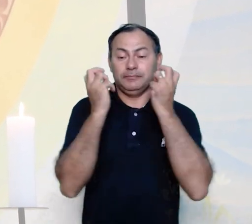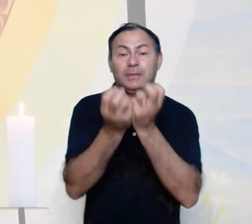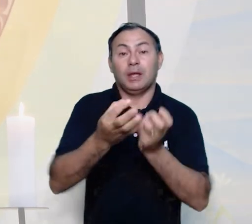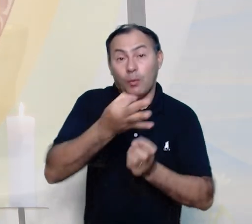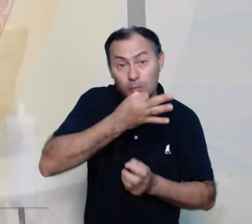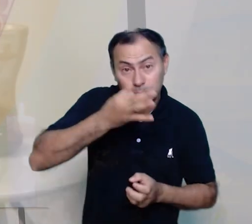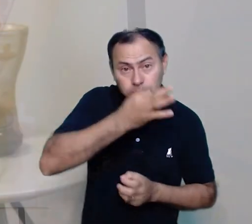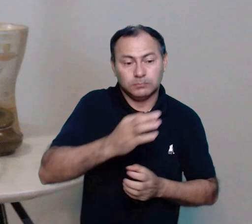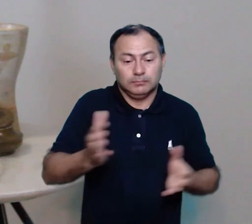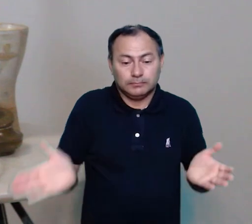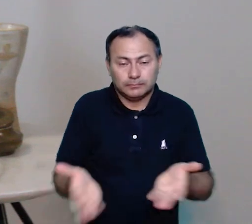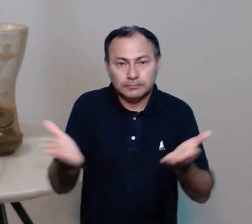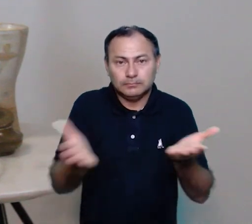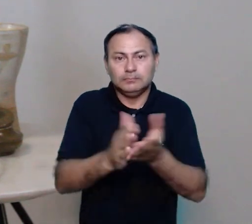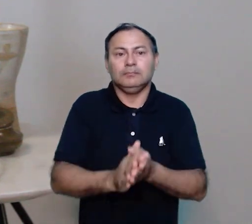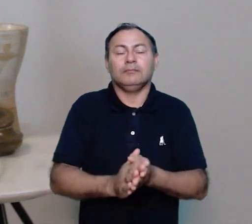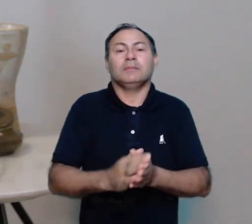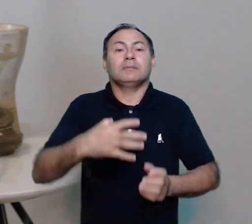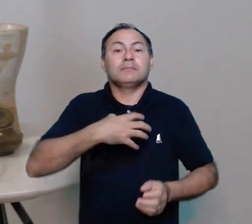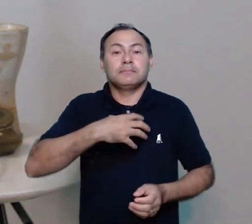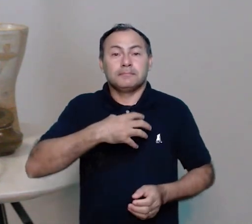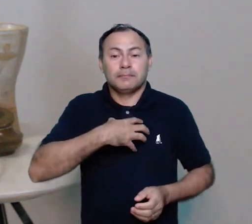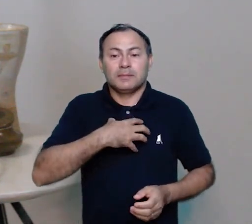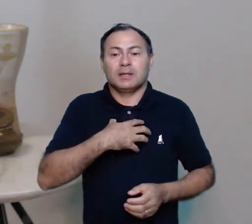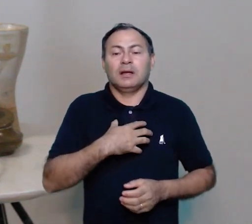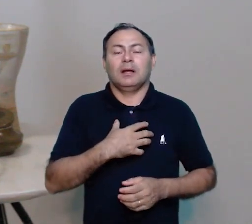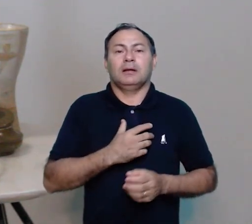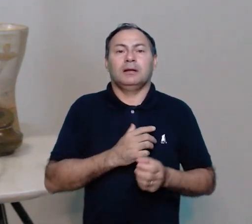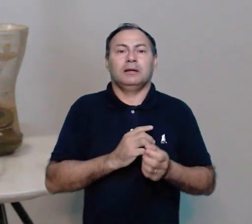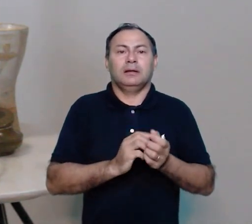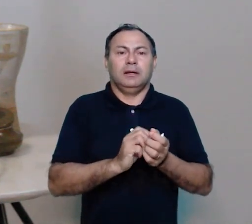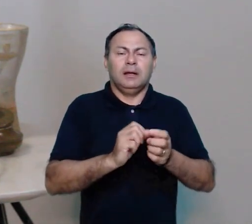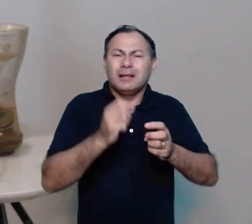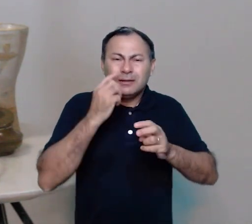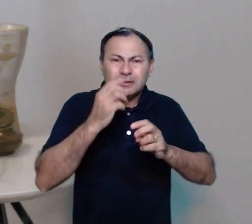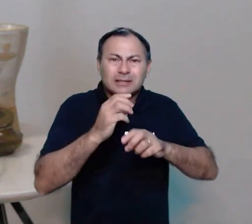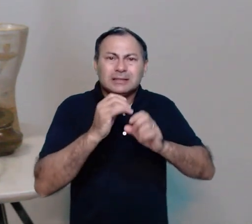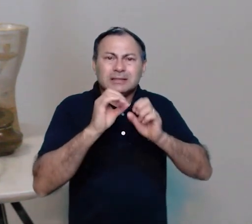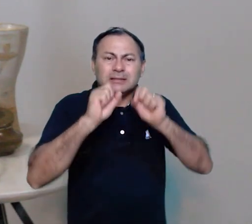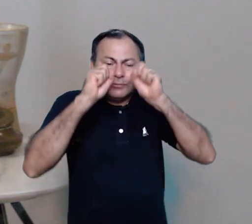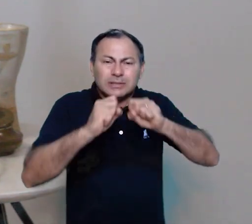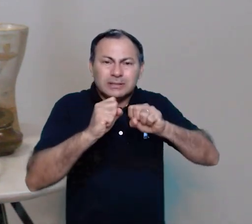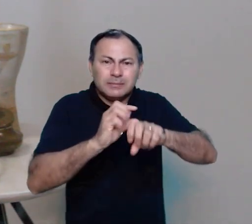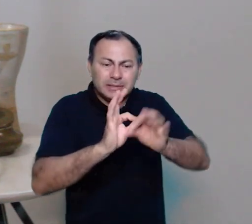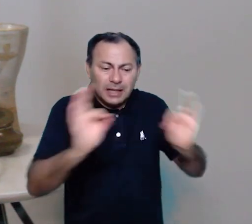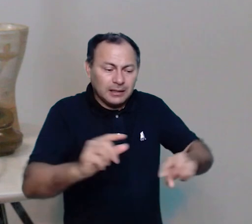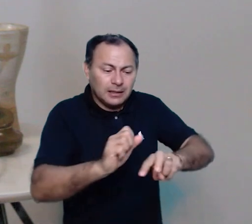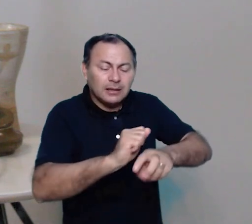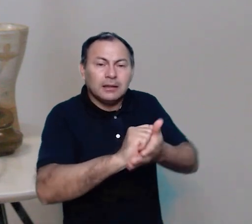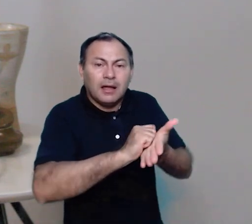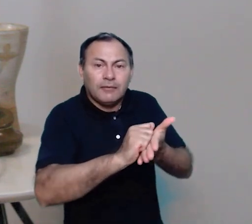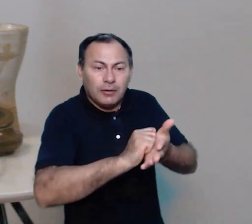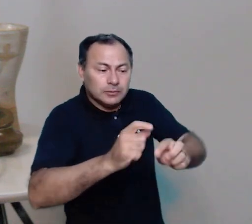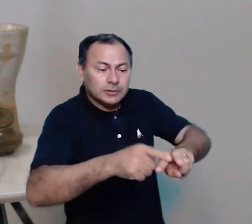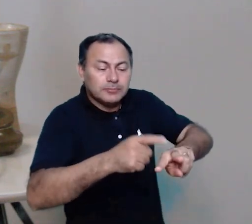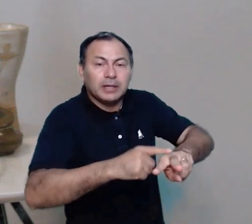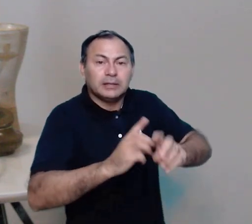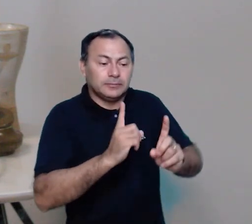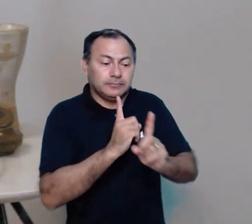ceia eucarística, reforçada pelo gesto de lavar os pés dos